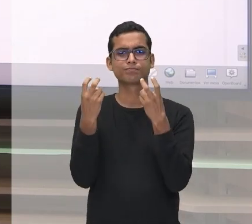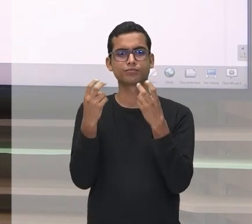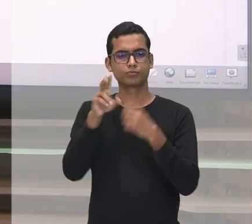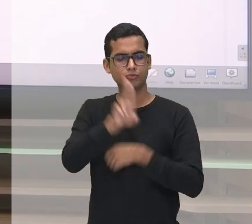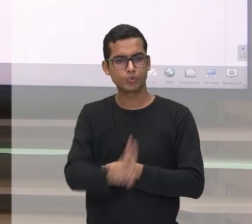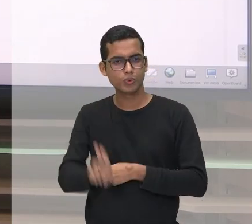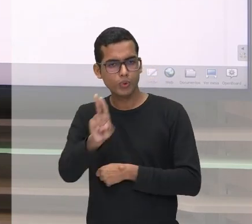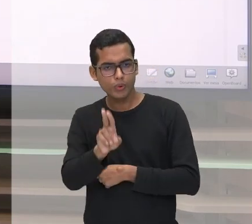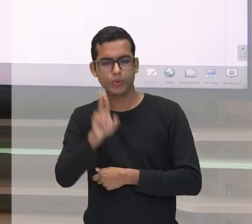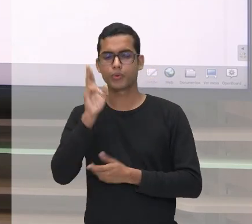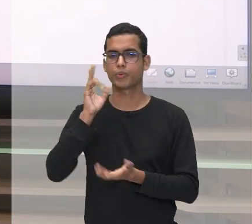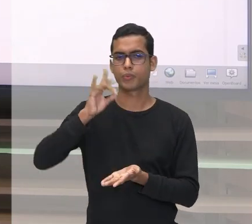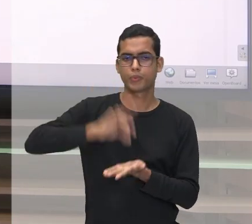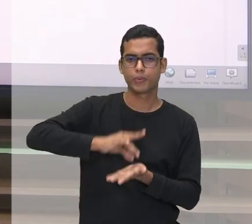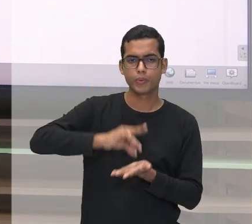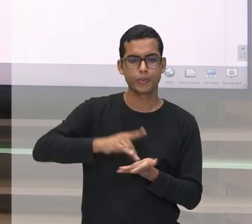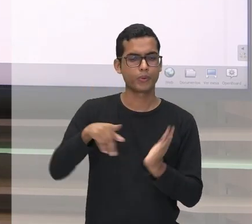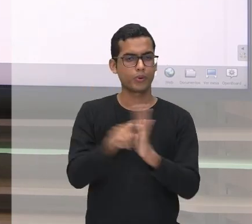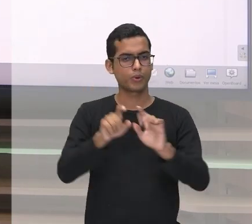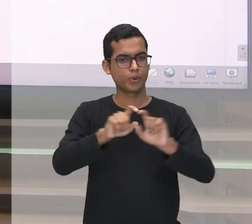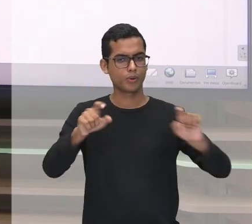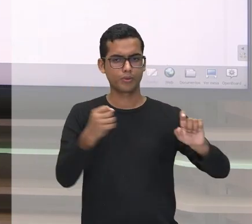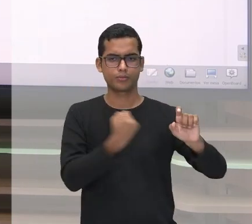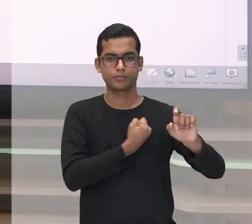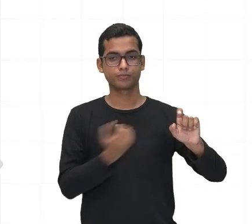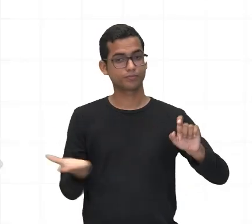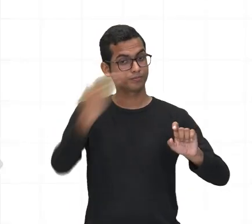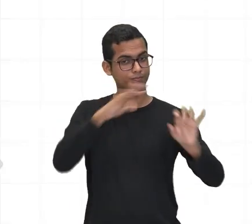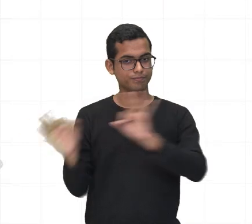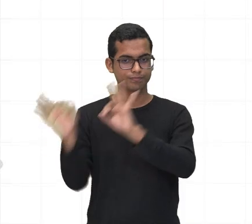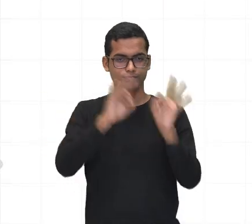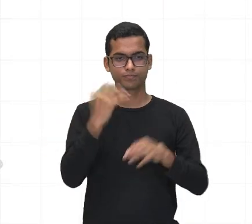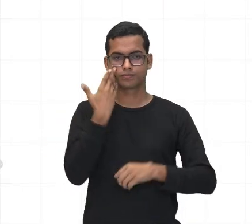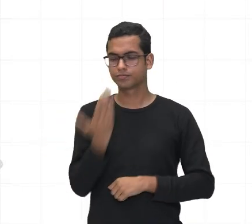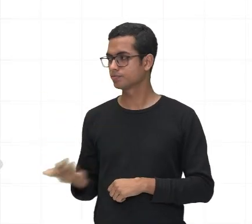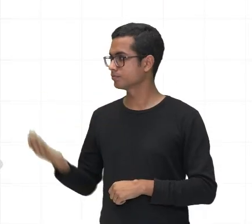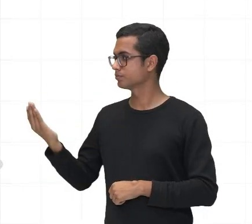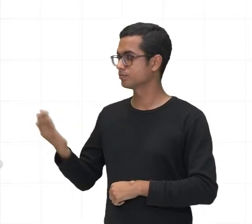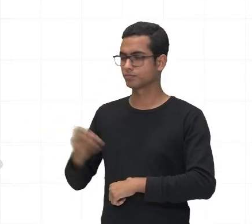a utilidade de uma expressão numérica. Acompanhe na tela.